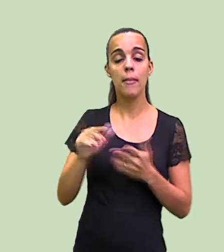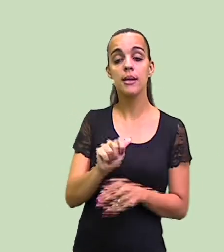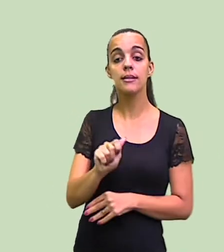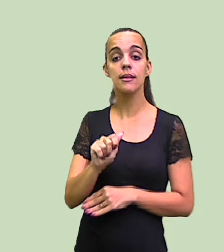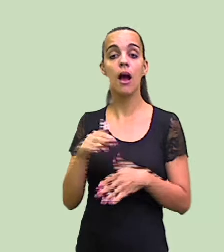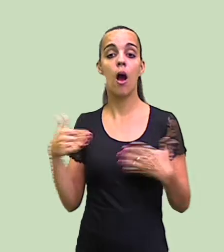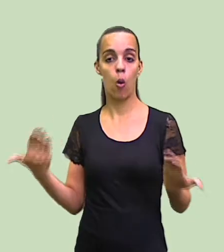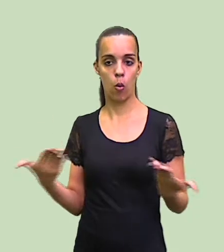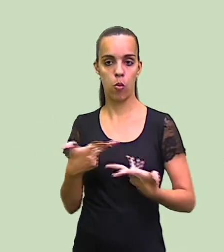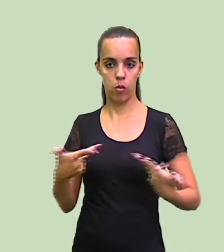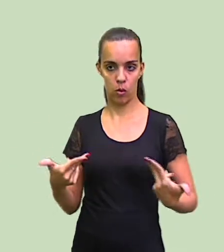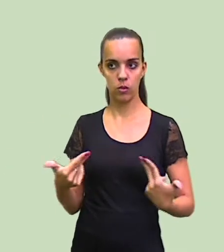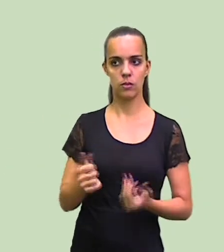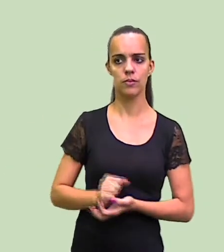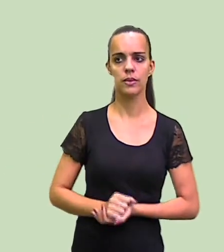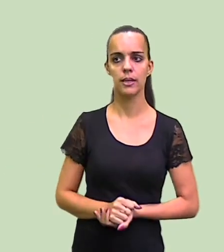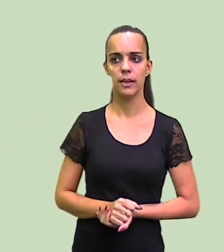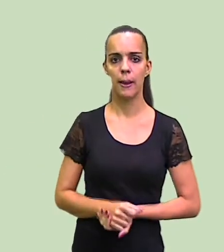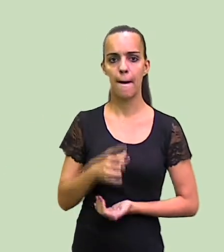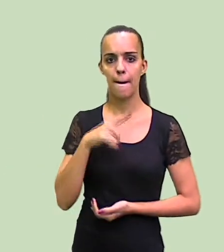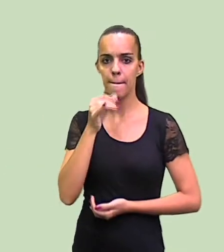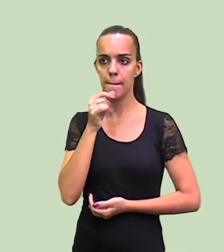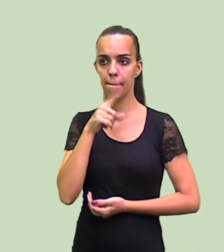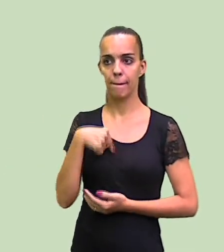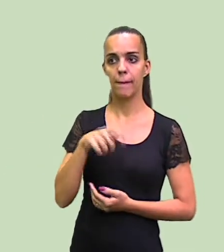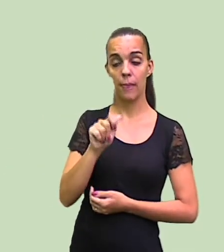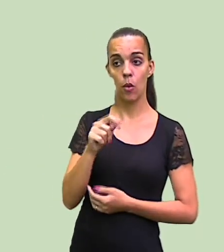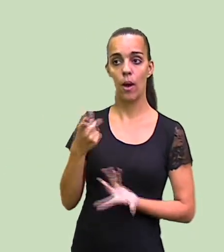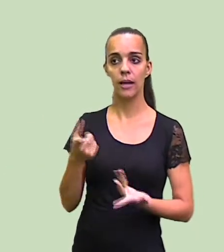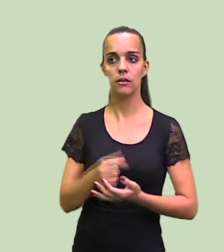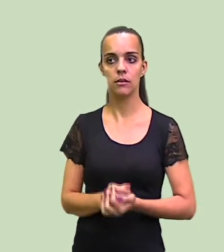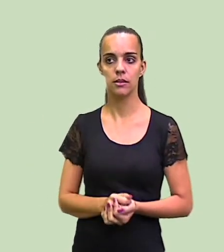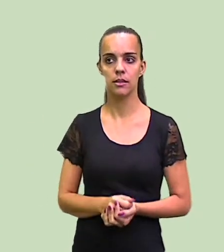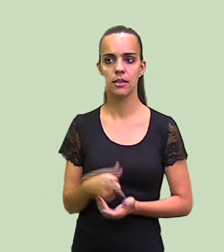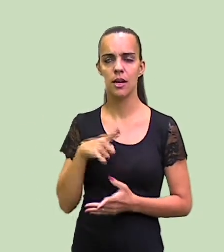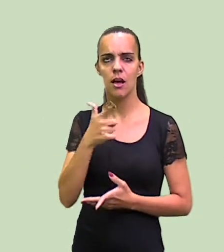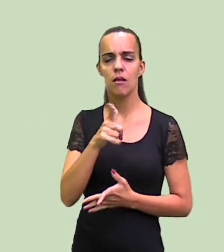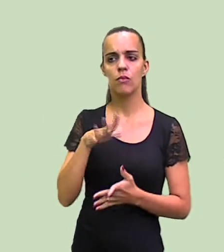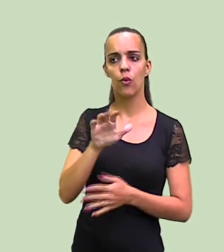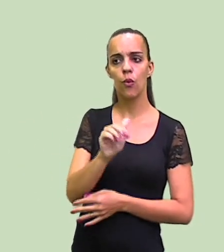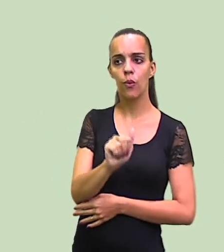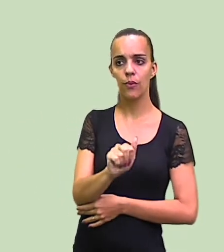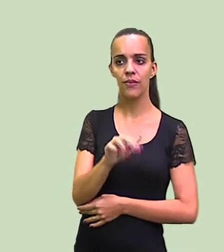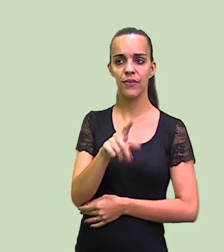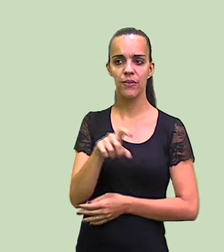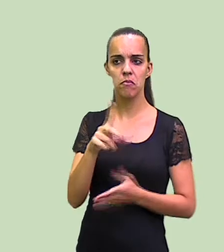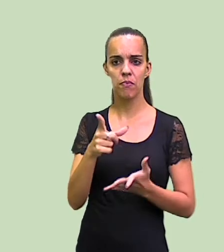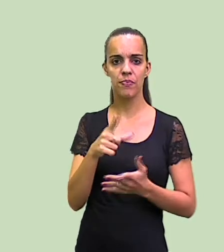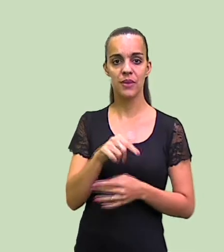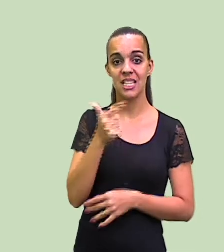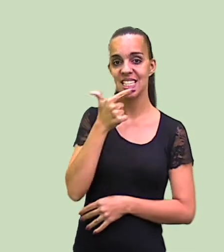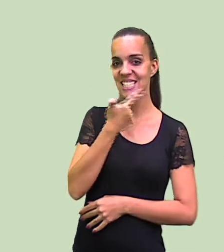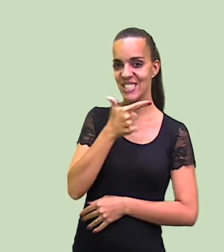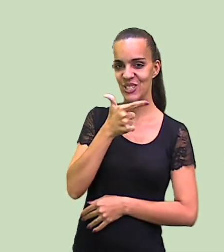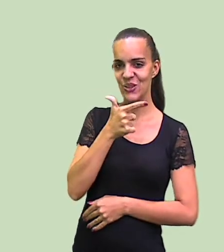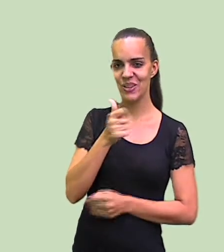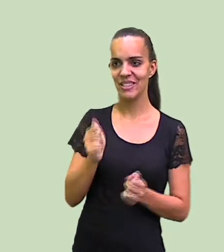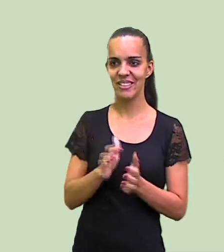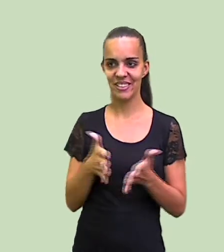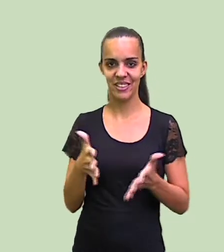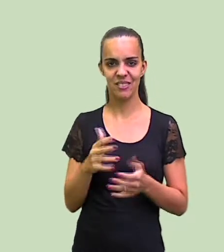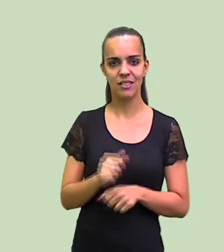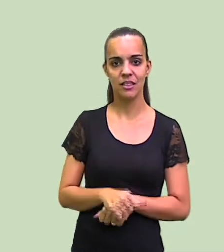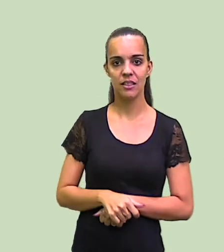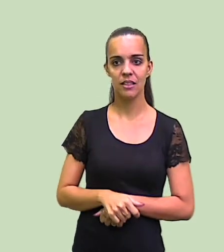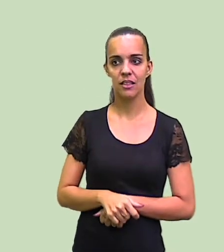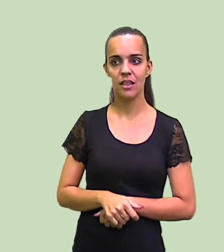a. Ótimo, temos um A. Vamos pegar a frase fixa. A sorrir é maravilhosa.